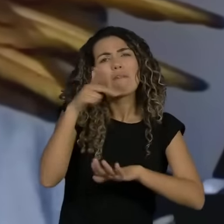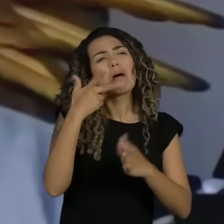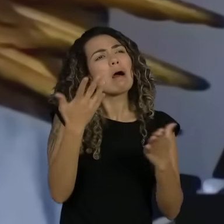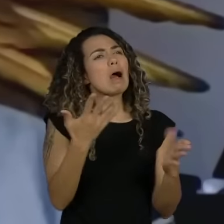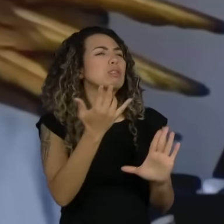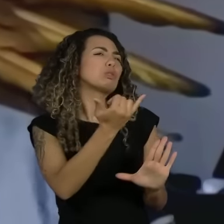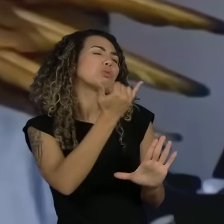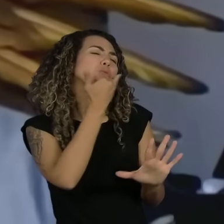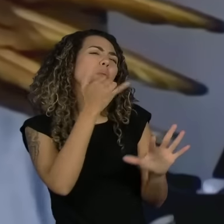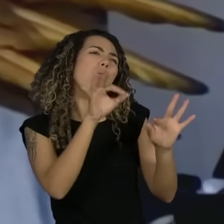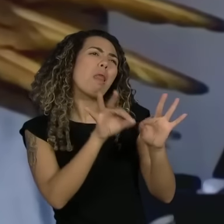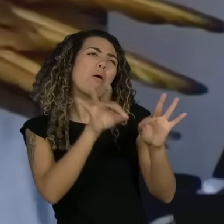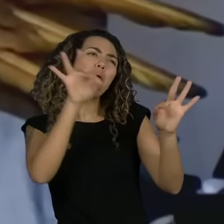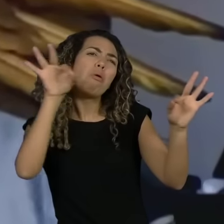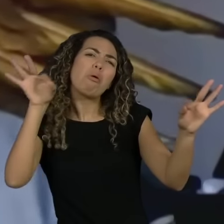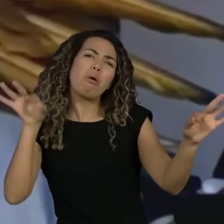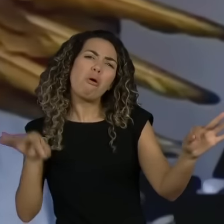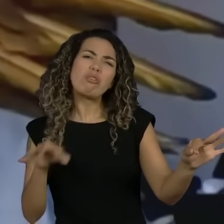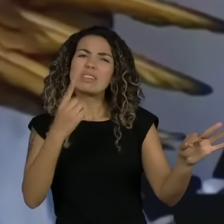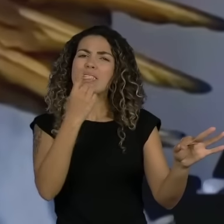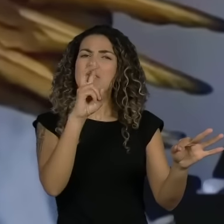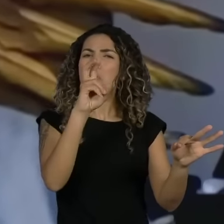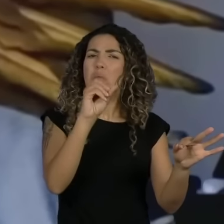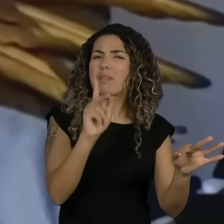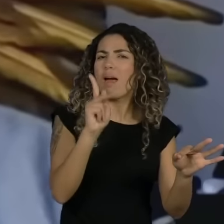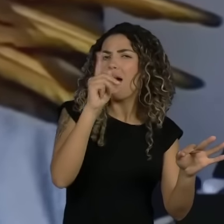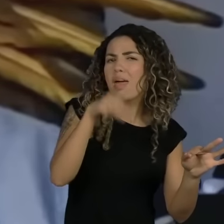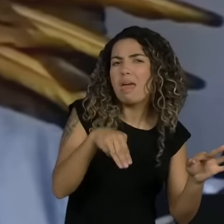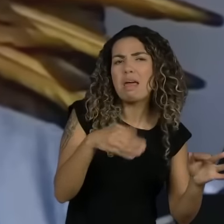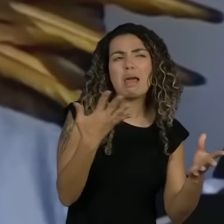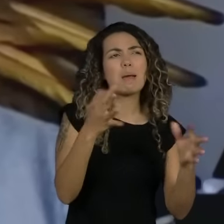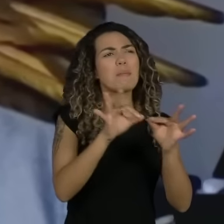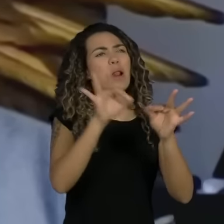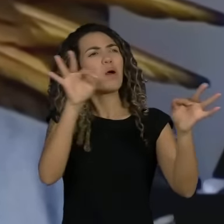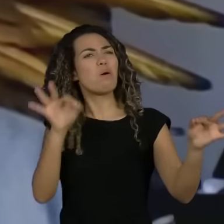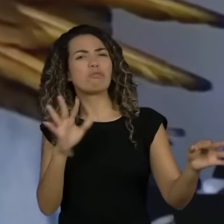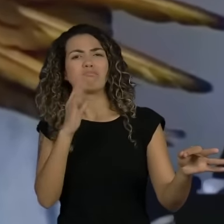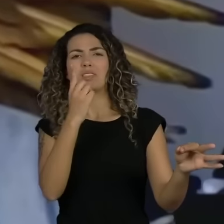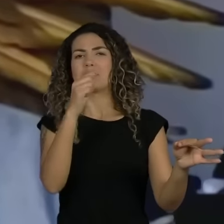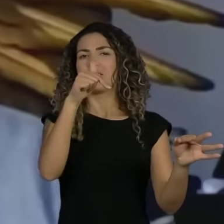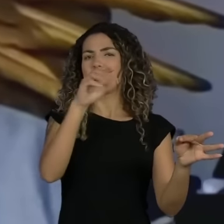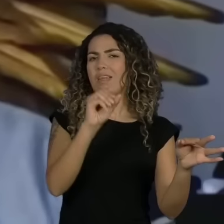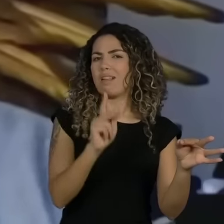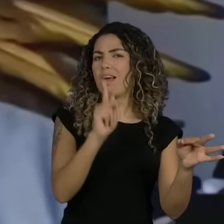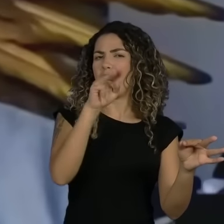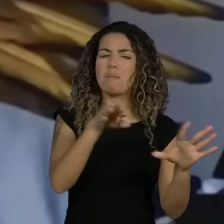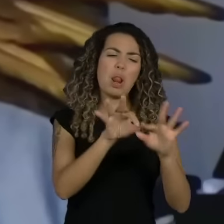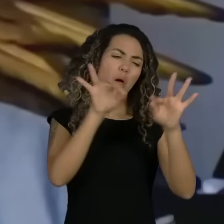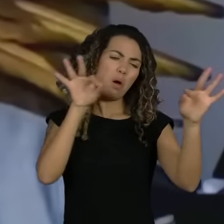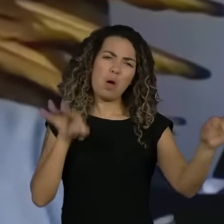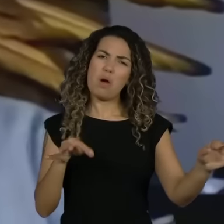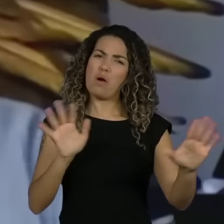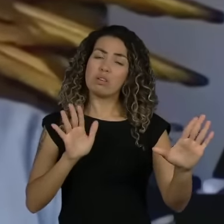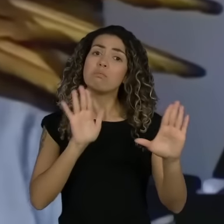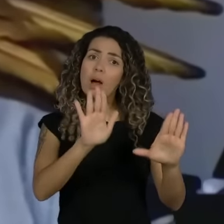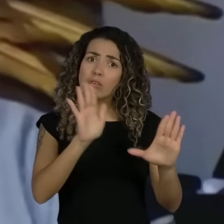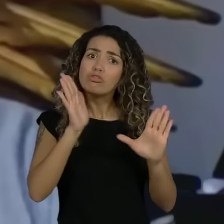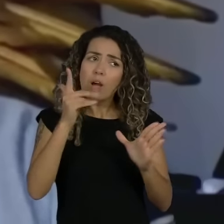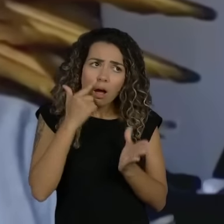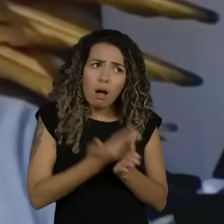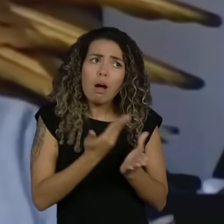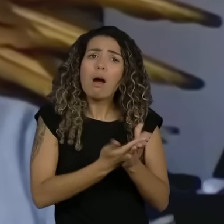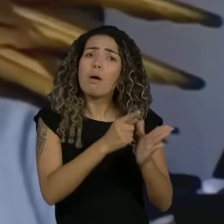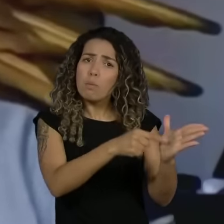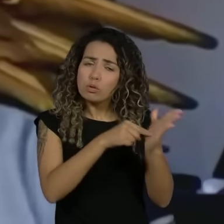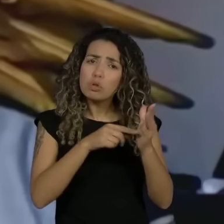né, 150, 170 quilômetros da margem, mas já há estudos que foram feitos que algum tipo de vazamento ali naquela